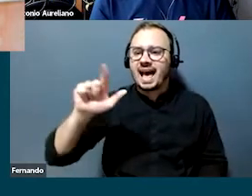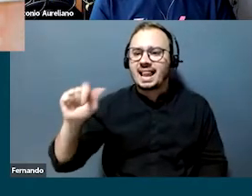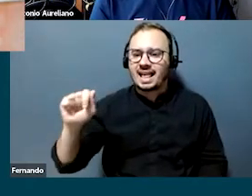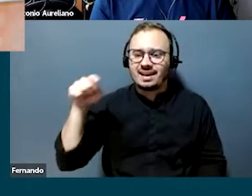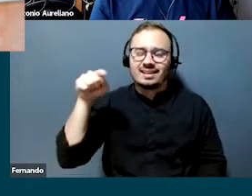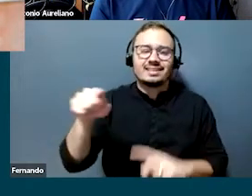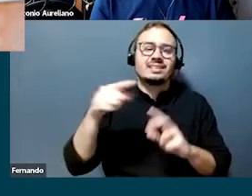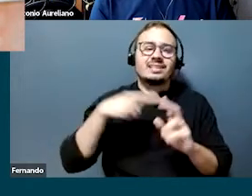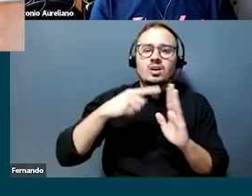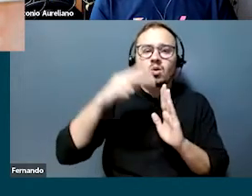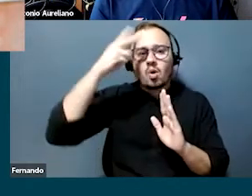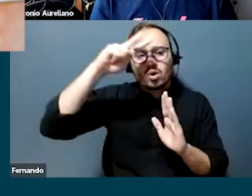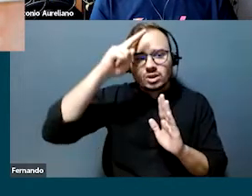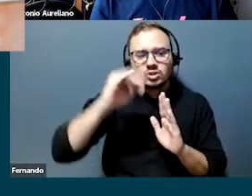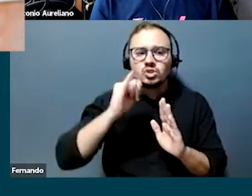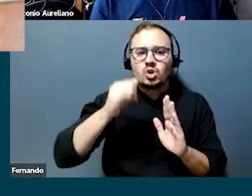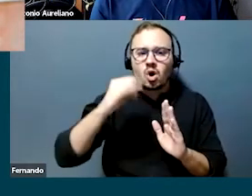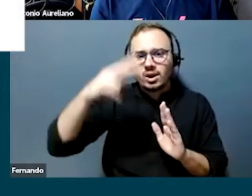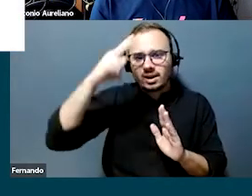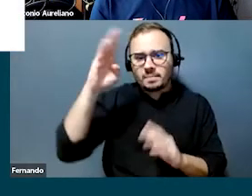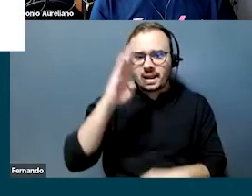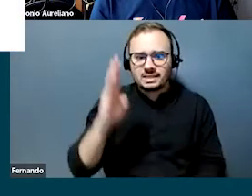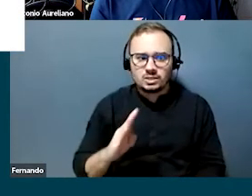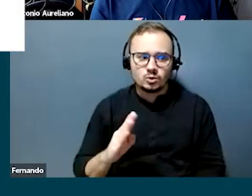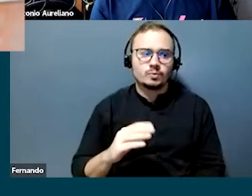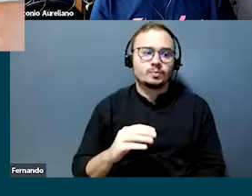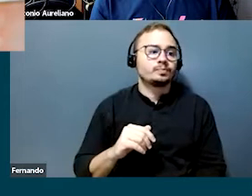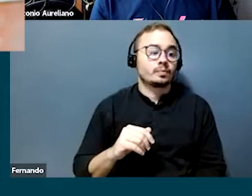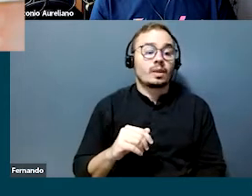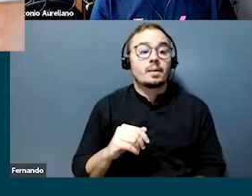básicos para a gente entender a criação do Estado brasileiro.